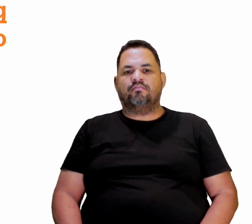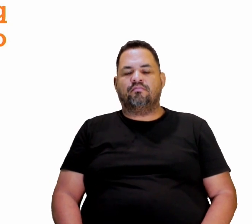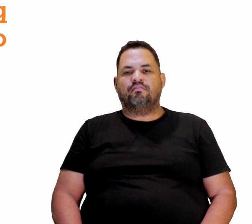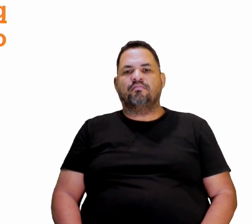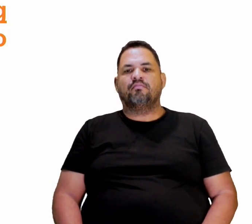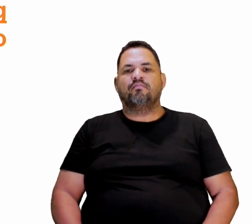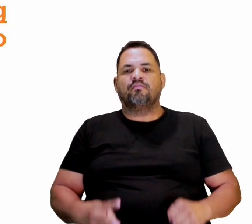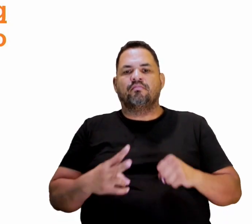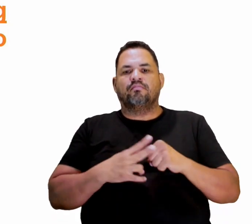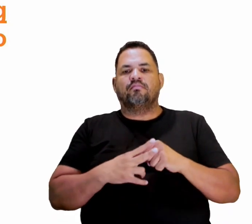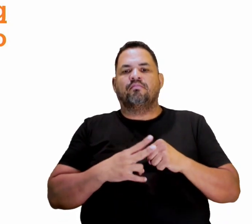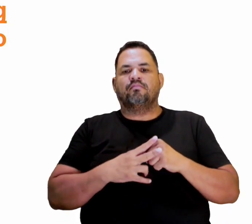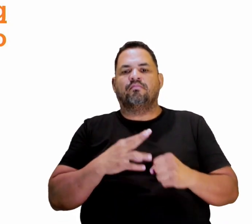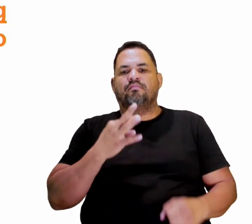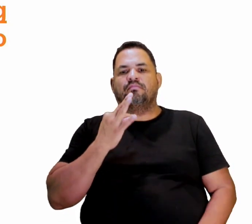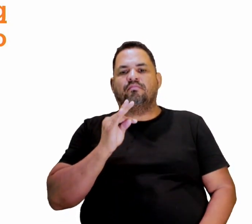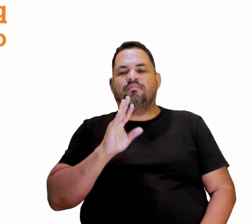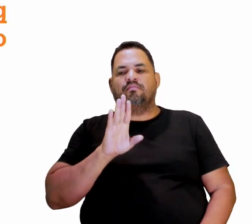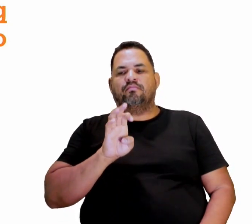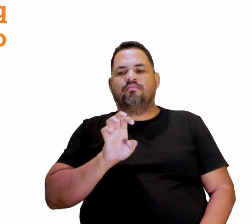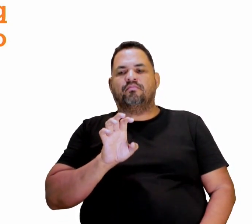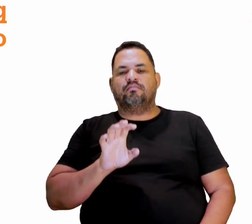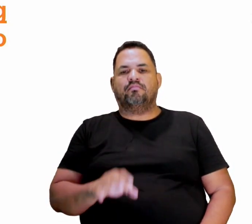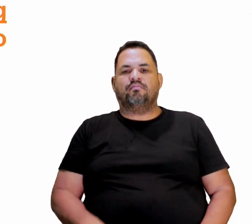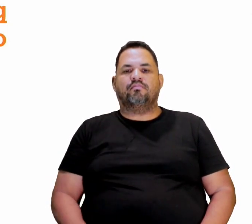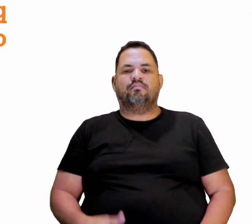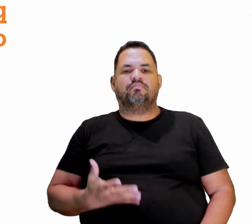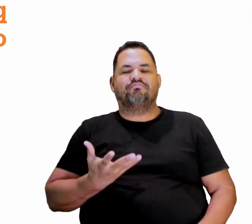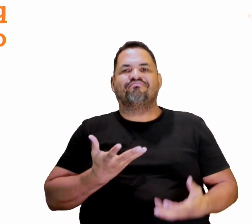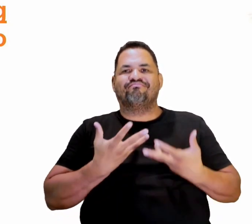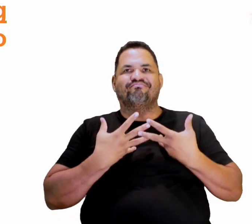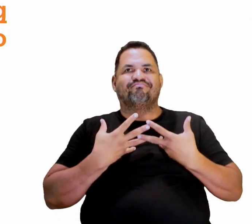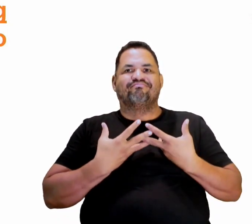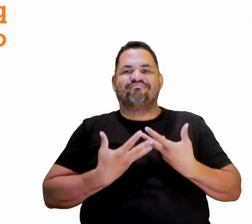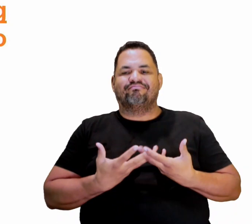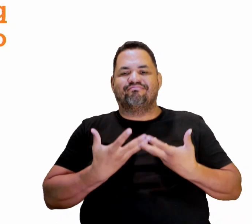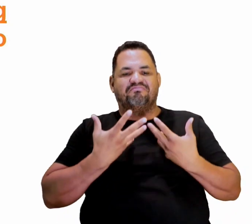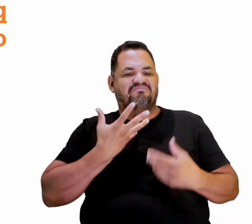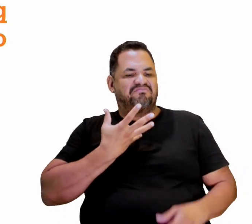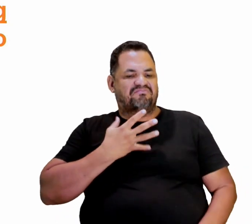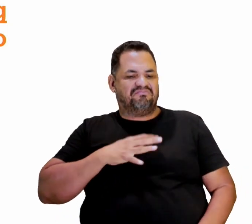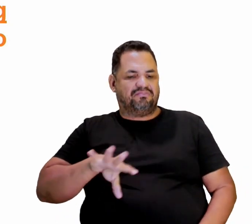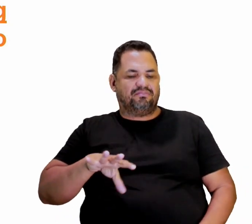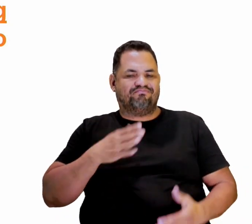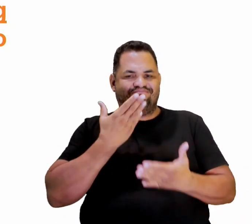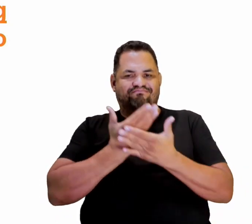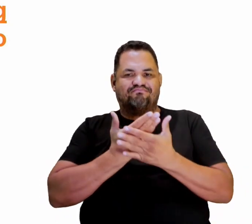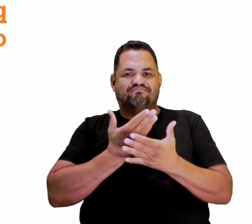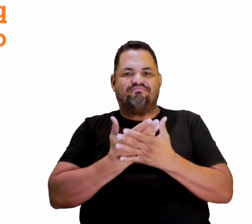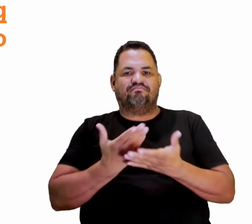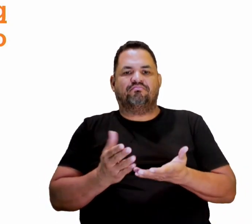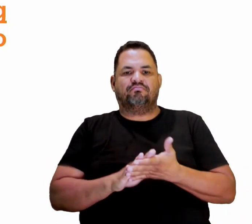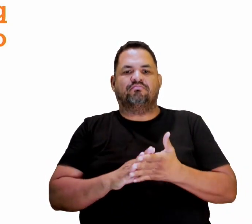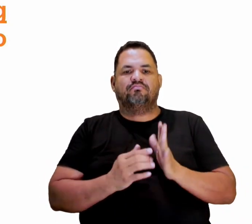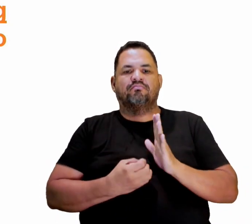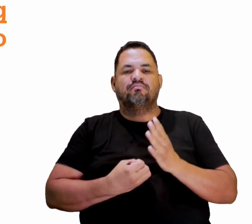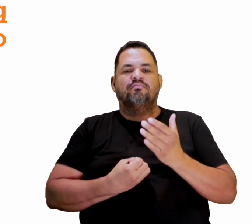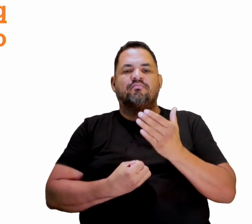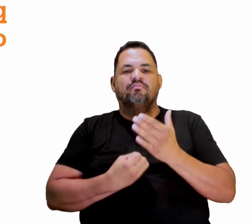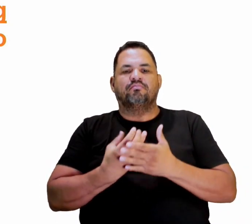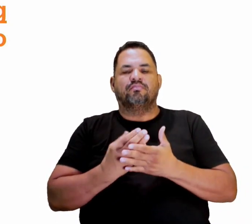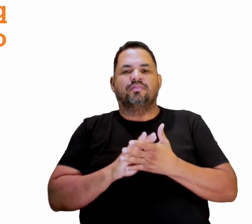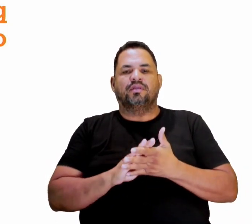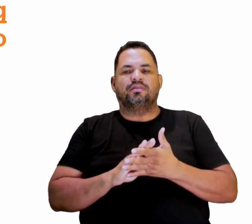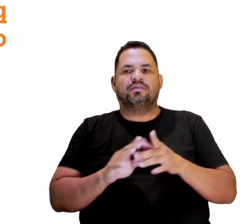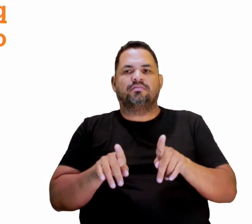muito usada que é o verbo to be mas que você fale não aguento mais estudar não aguento mais ver ele vai aparecer em diversas questões como a inclusive